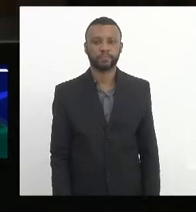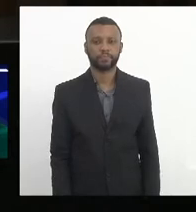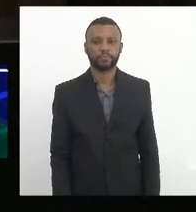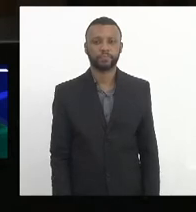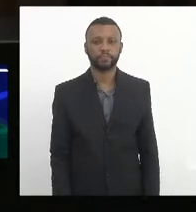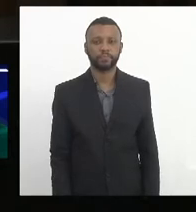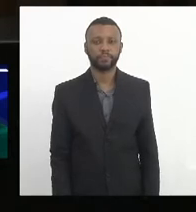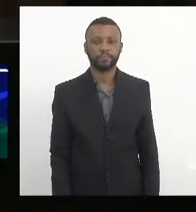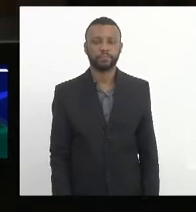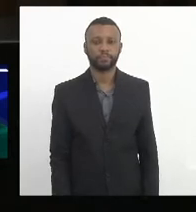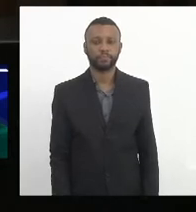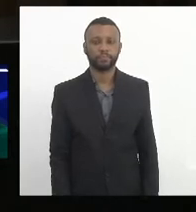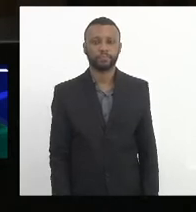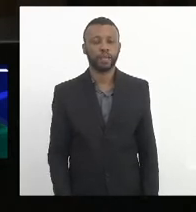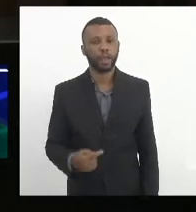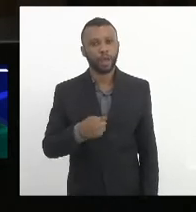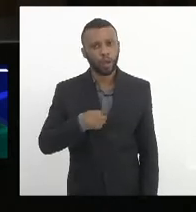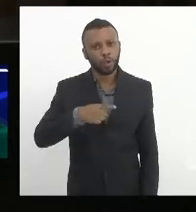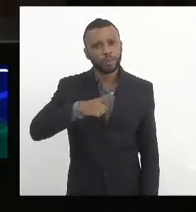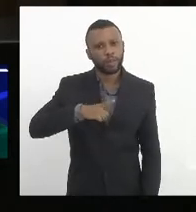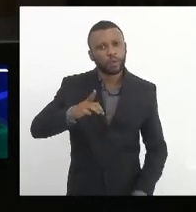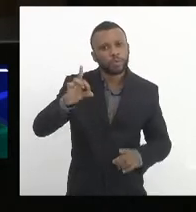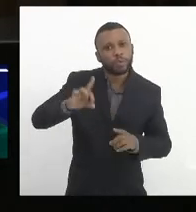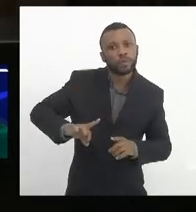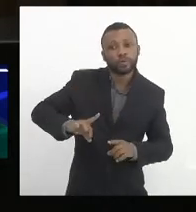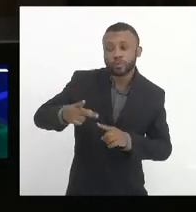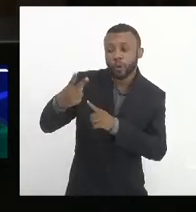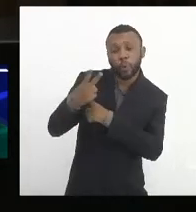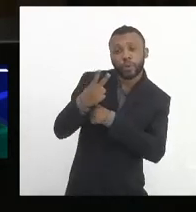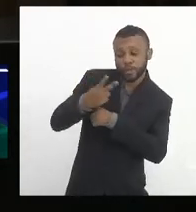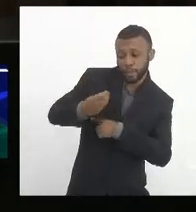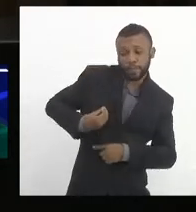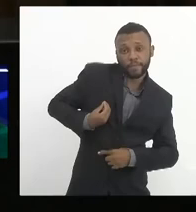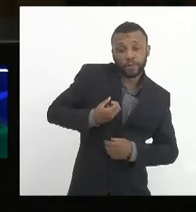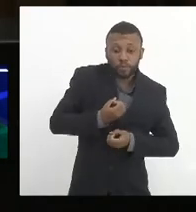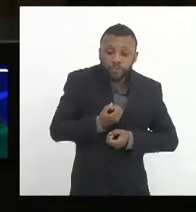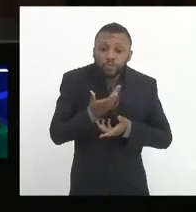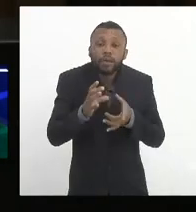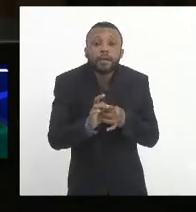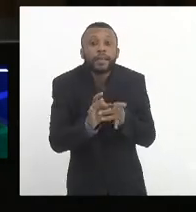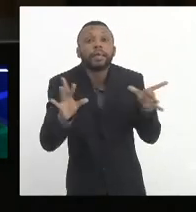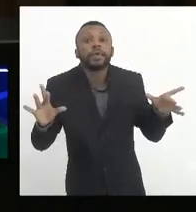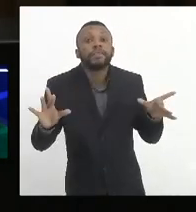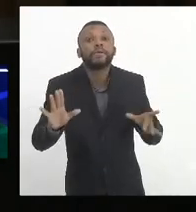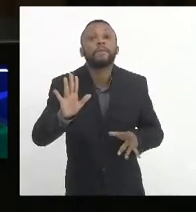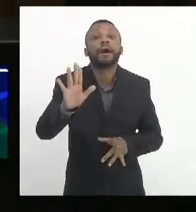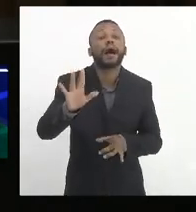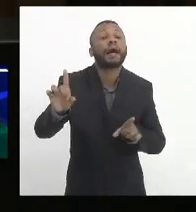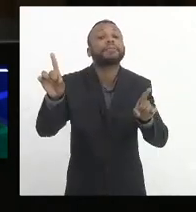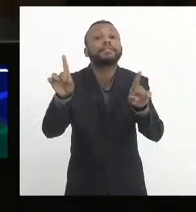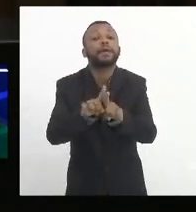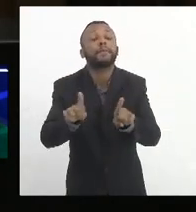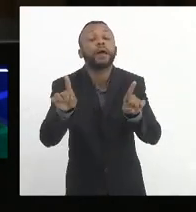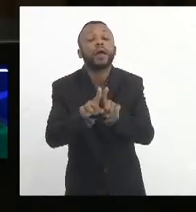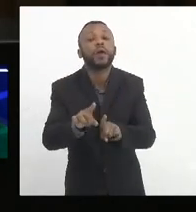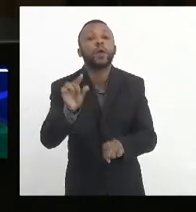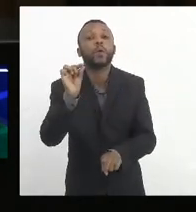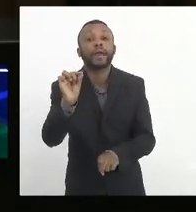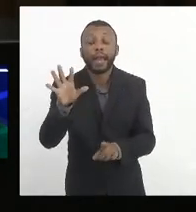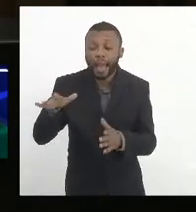e eu preciso ter o direito de cuidar da minha vida de me manifestar como aliás também